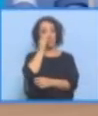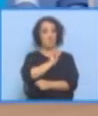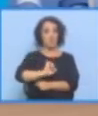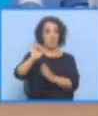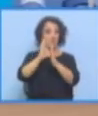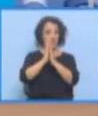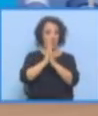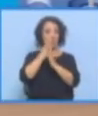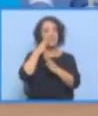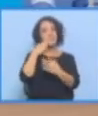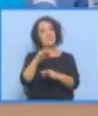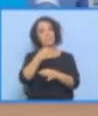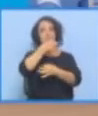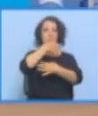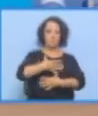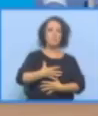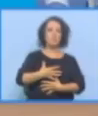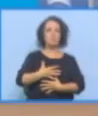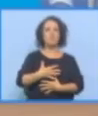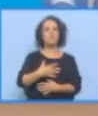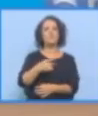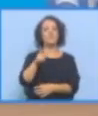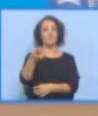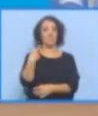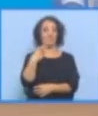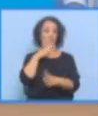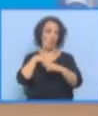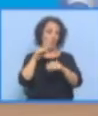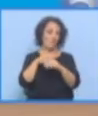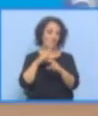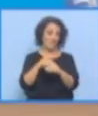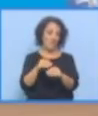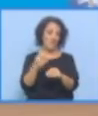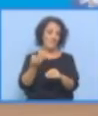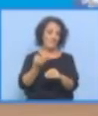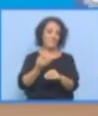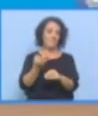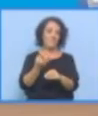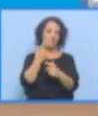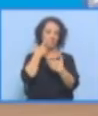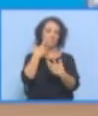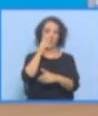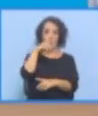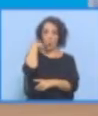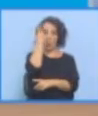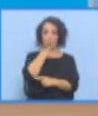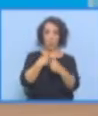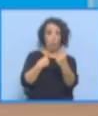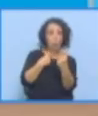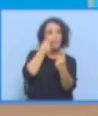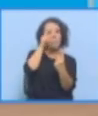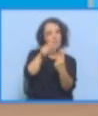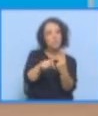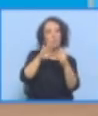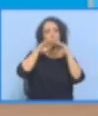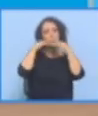Eu, o que retive mais dele, das conversas que tive, é que cada rosto é uma pessoa que merece um sorriso e um